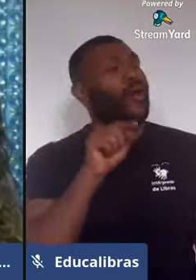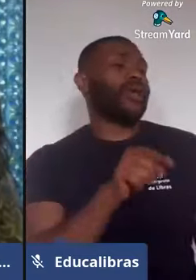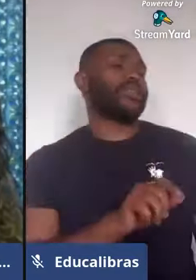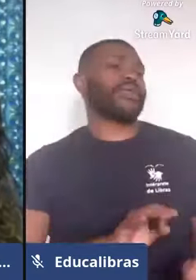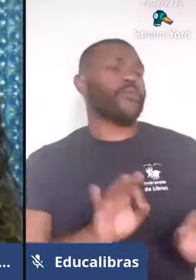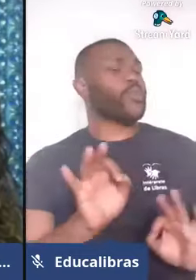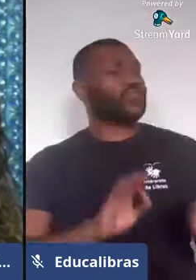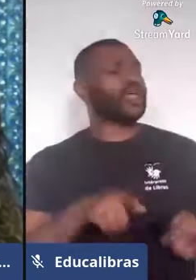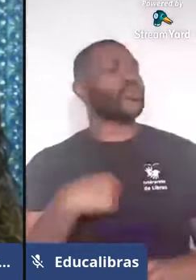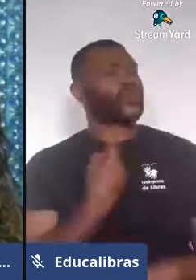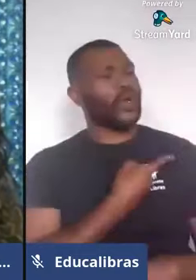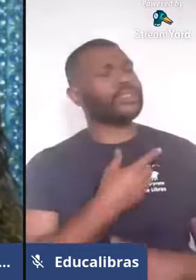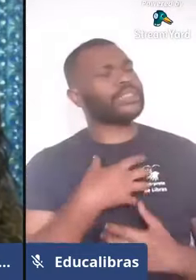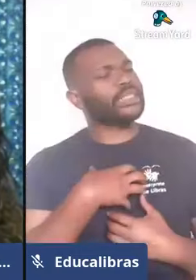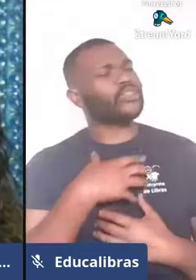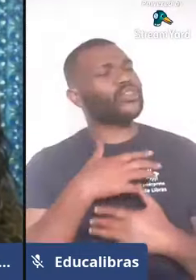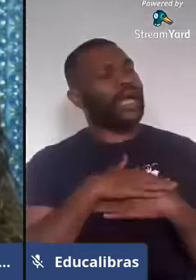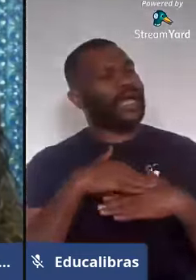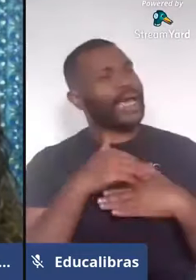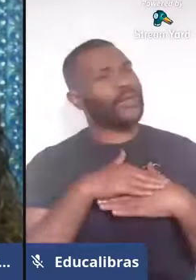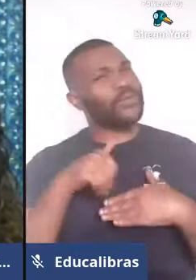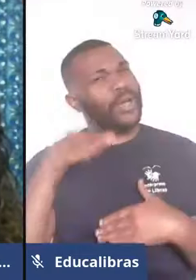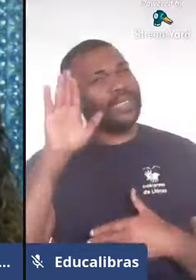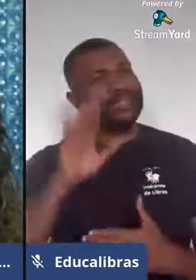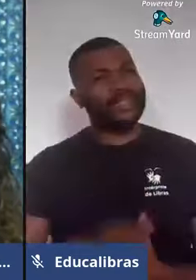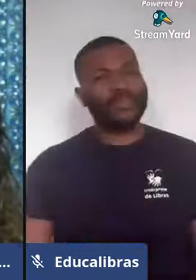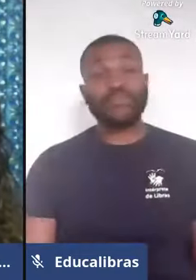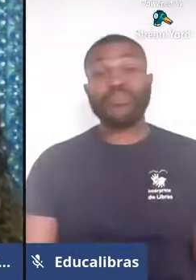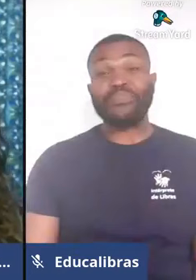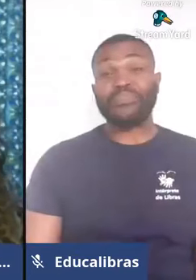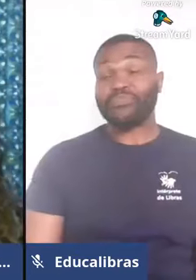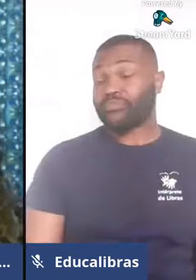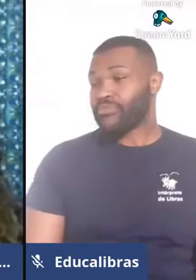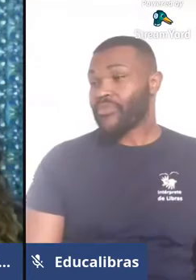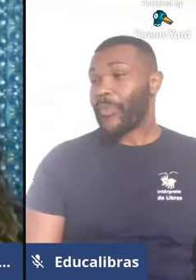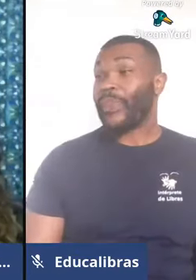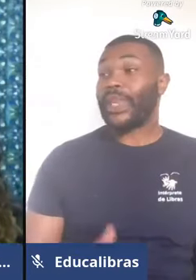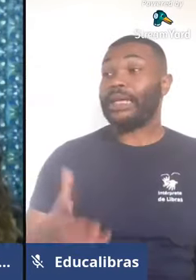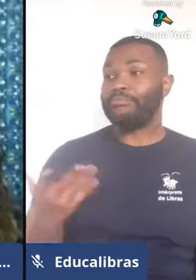gente tem mais aí carinho. Então,